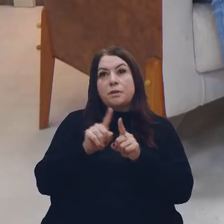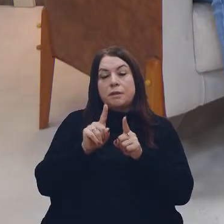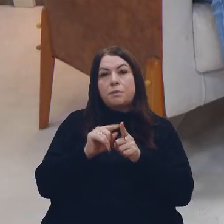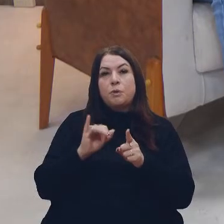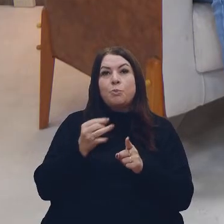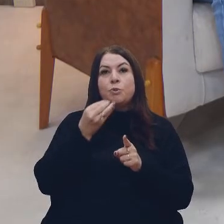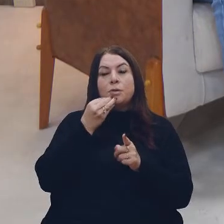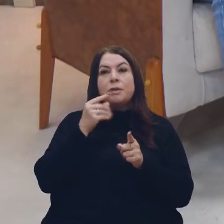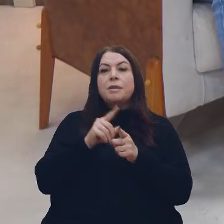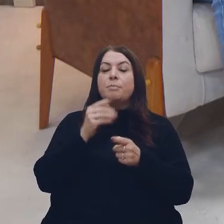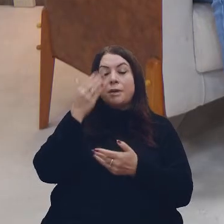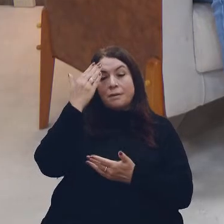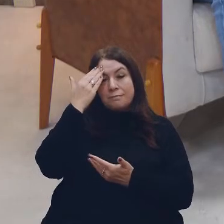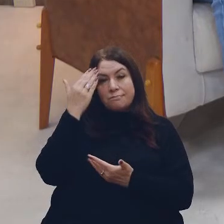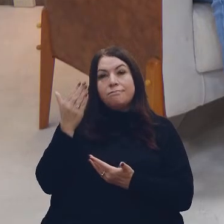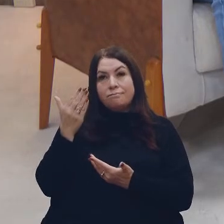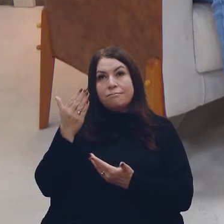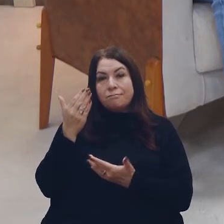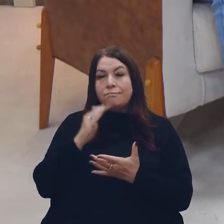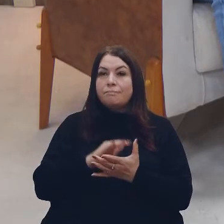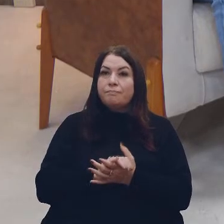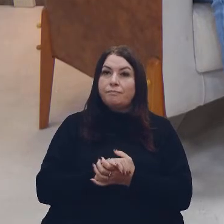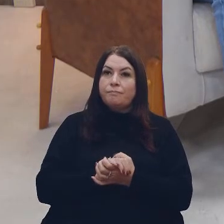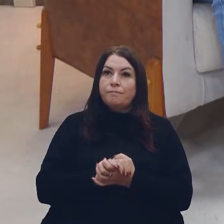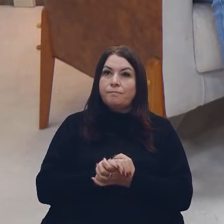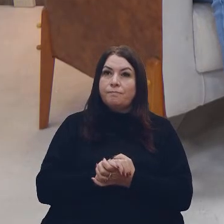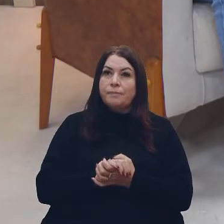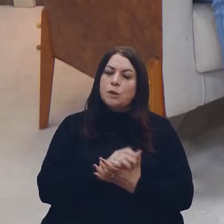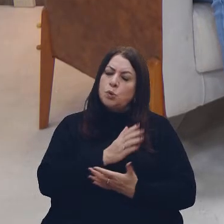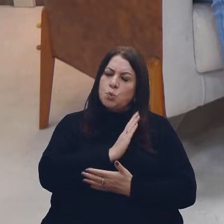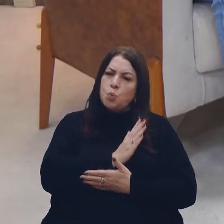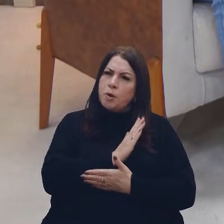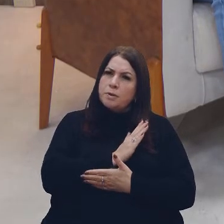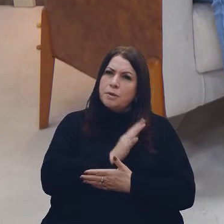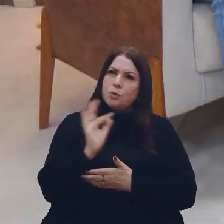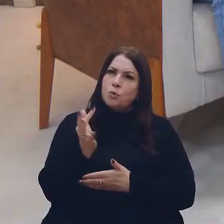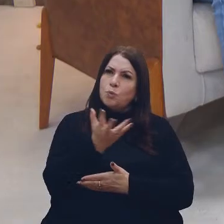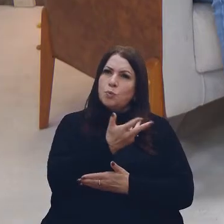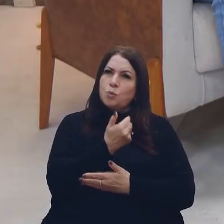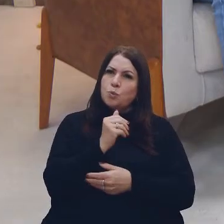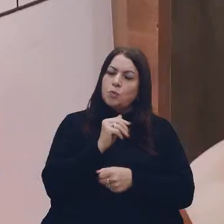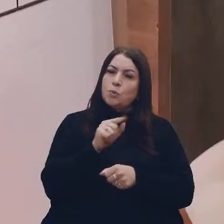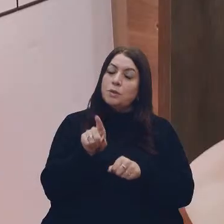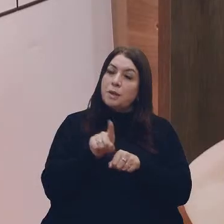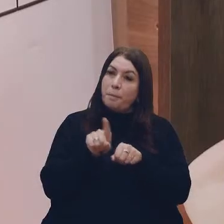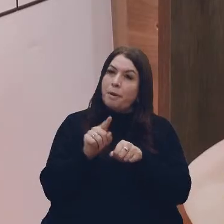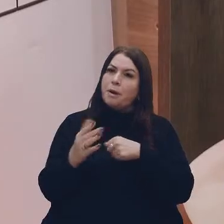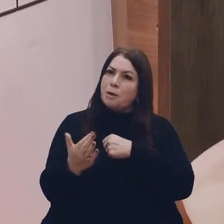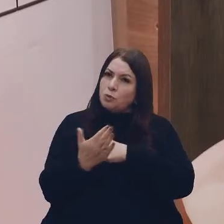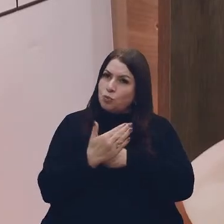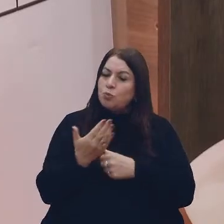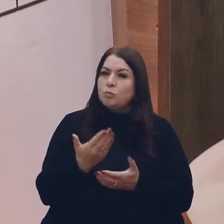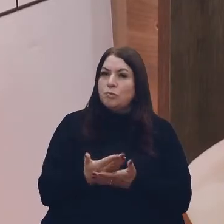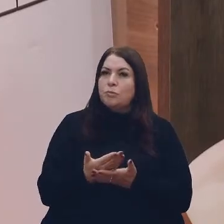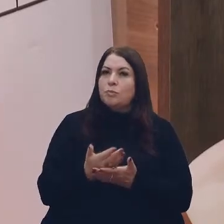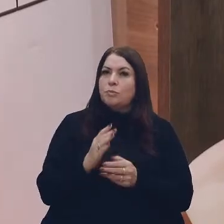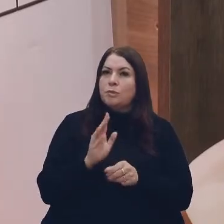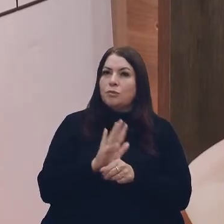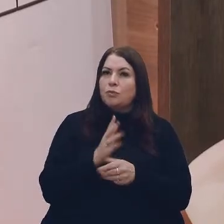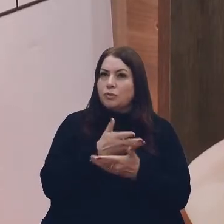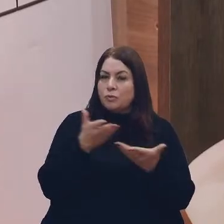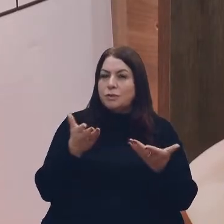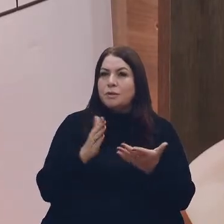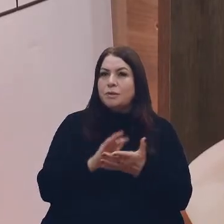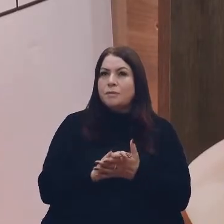a oportunidade também para agradecer de coração aí todos que nos ajudam, né? Contribuindo